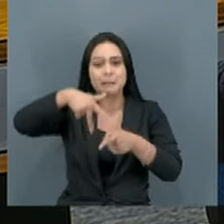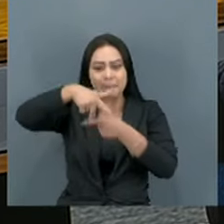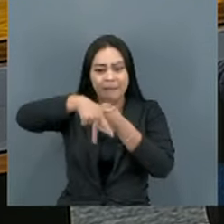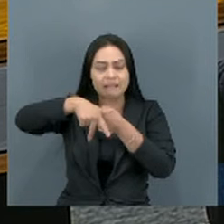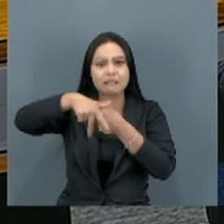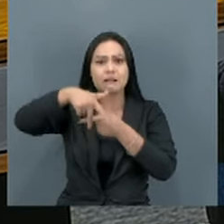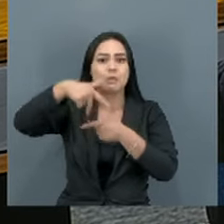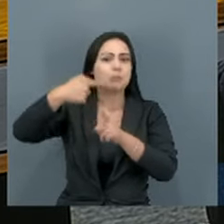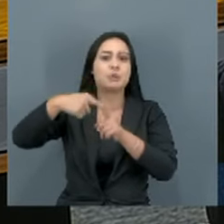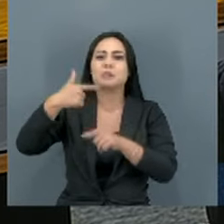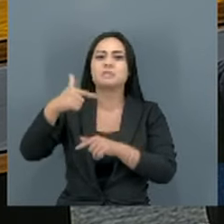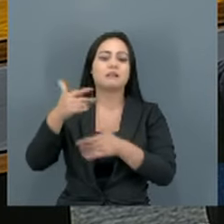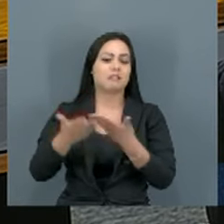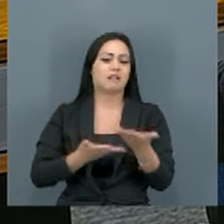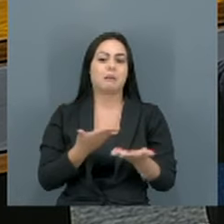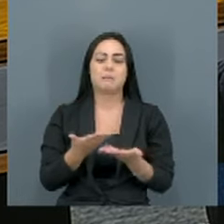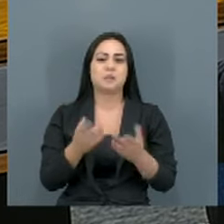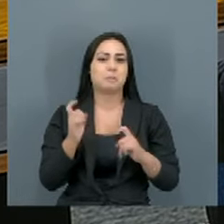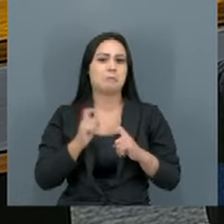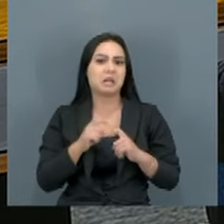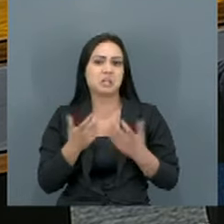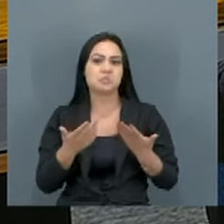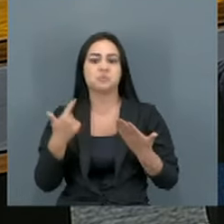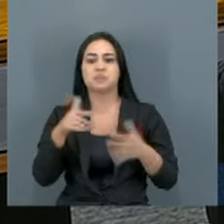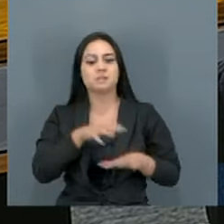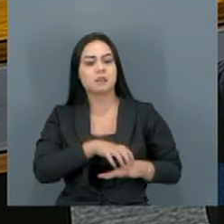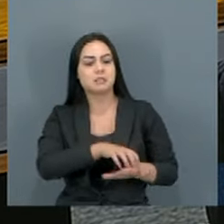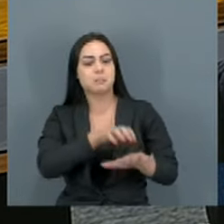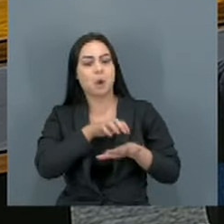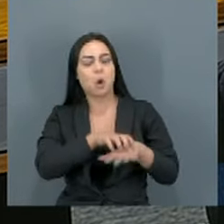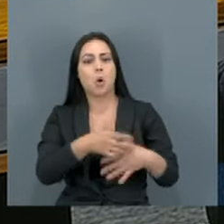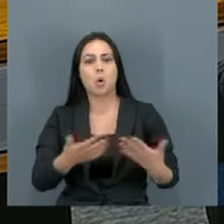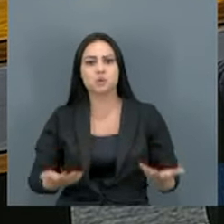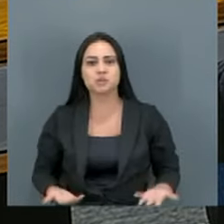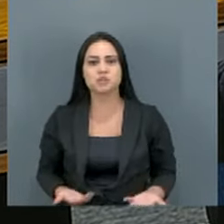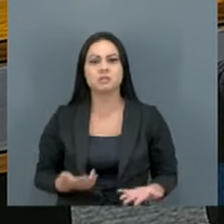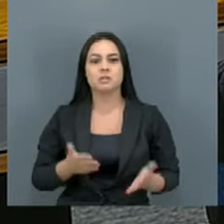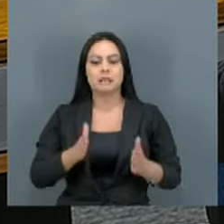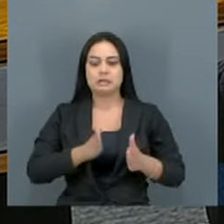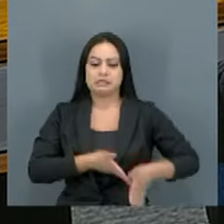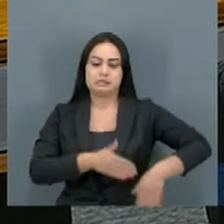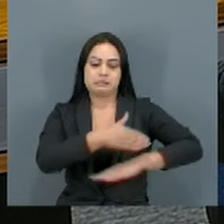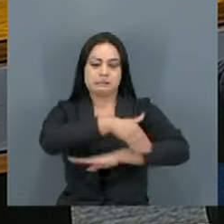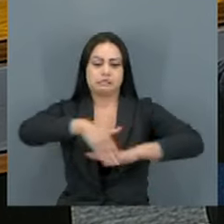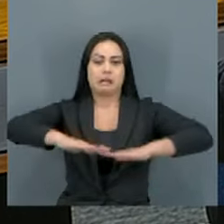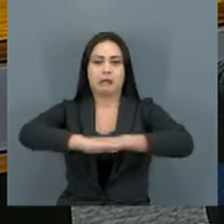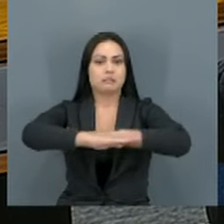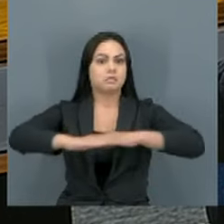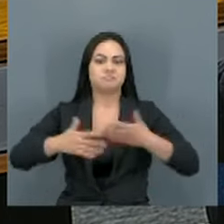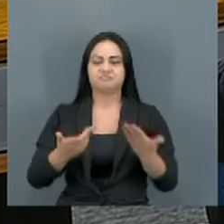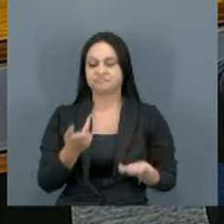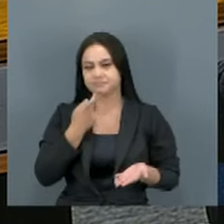um transporte quando precisa, de não ter uma estrada, como a gente viu